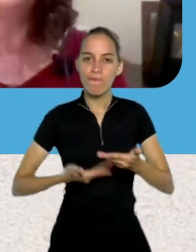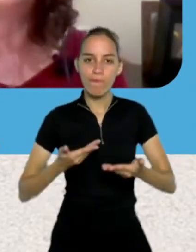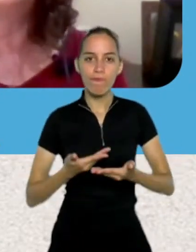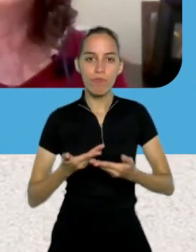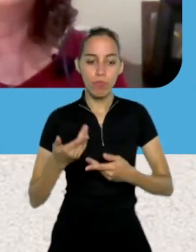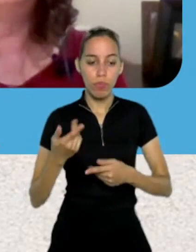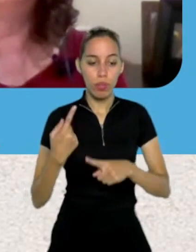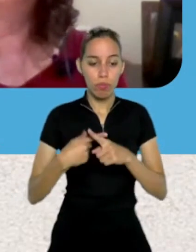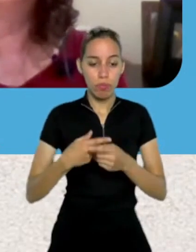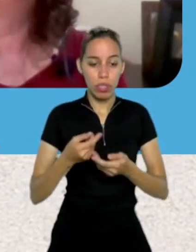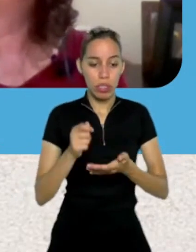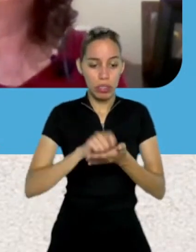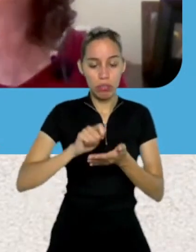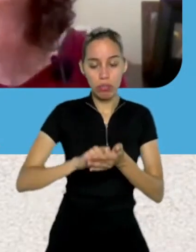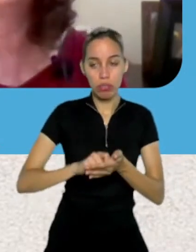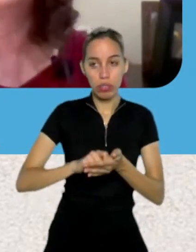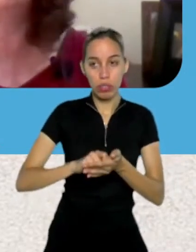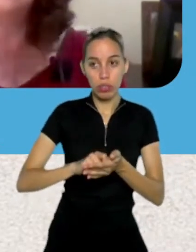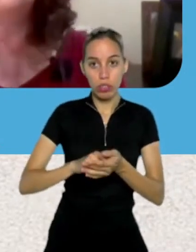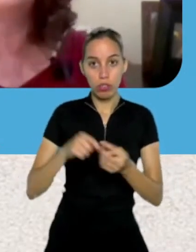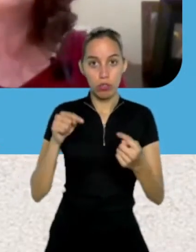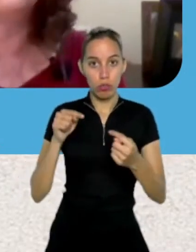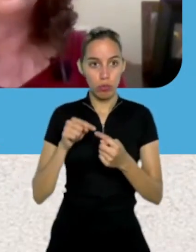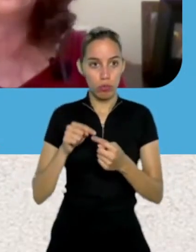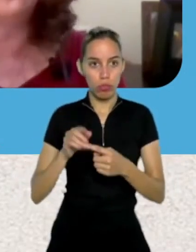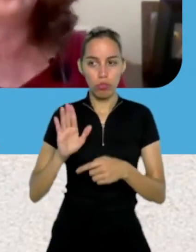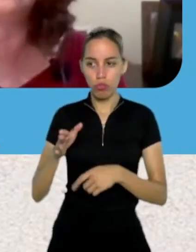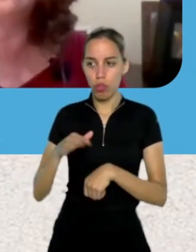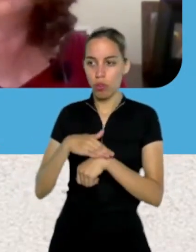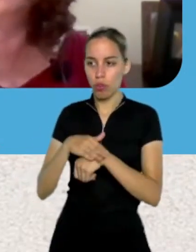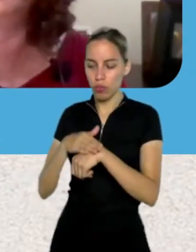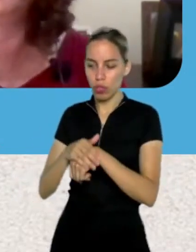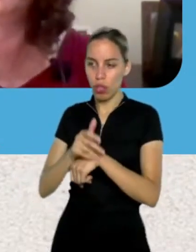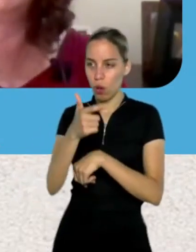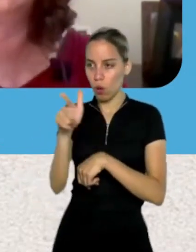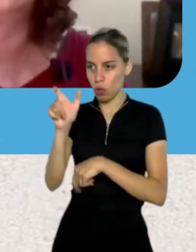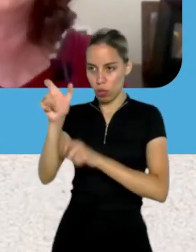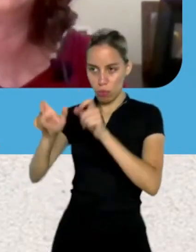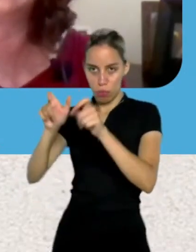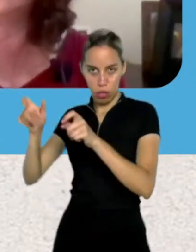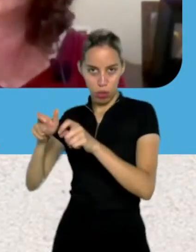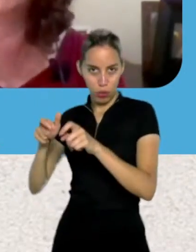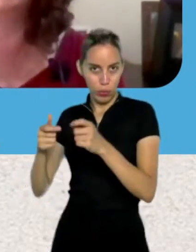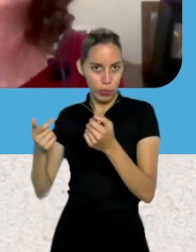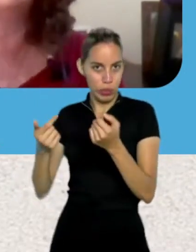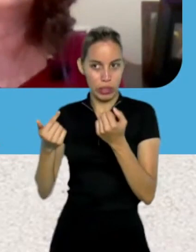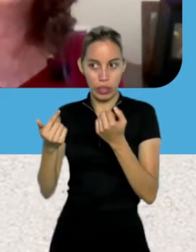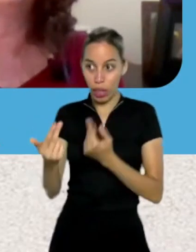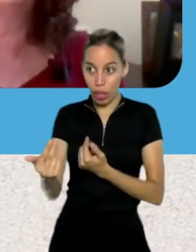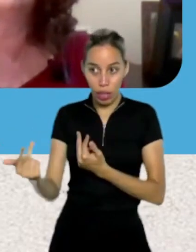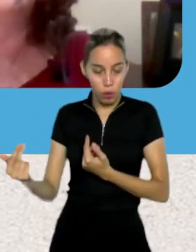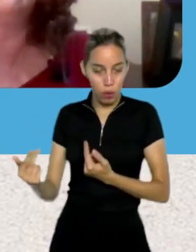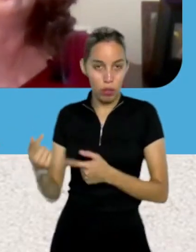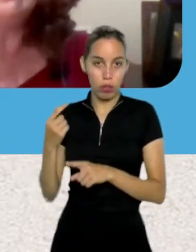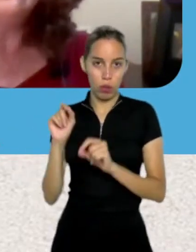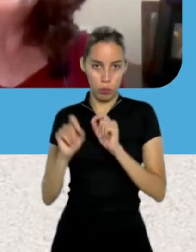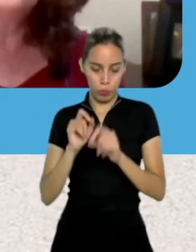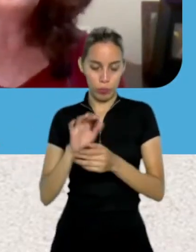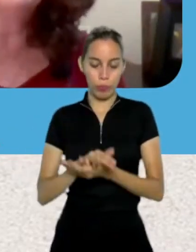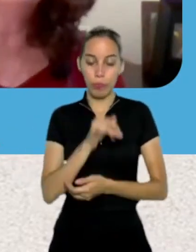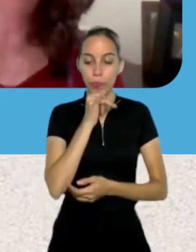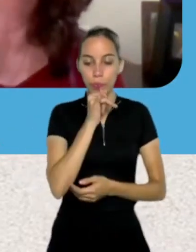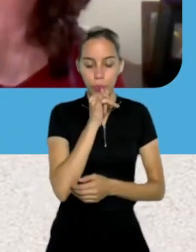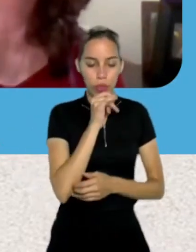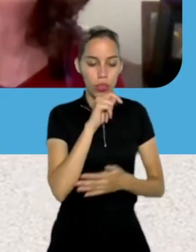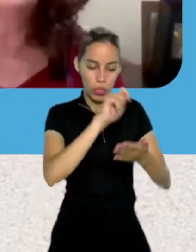às vezes eu escrevo, e eu já conversei com vários escritores, e muita gente falou que acontece a mesma coisa, a gente escreve e